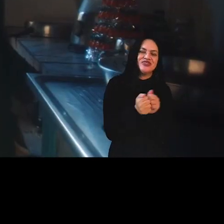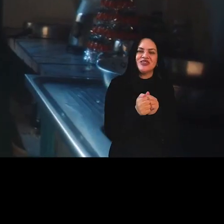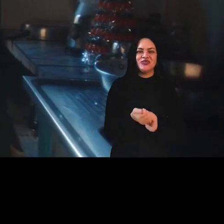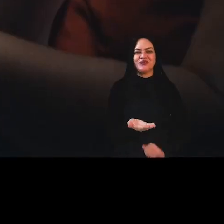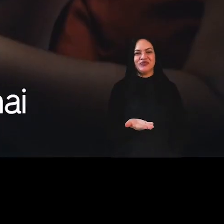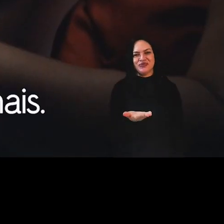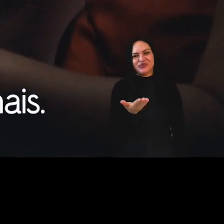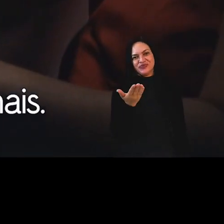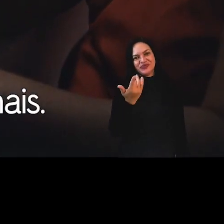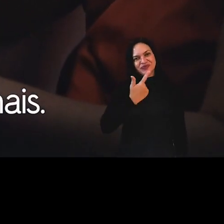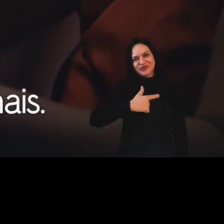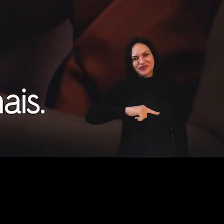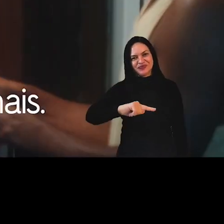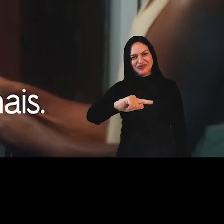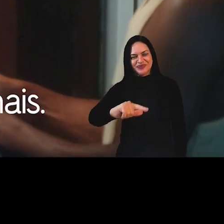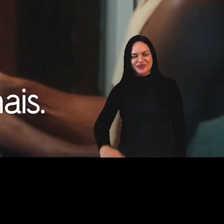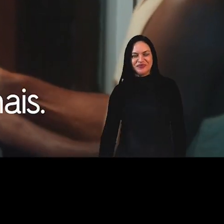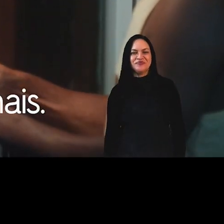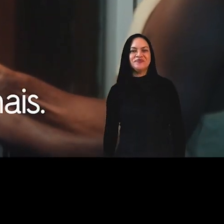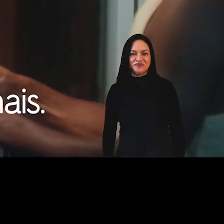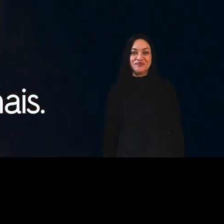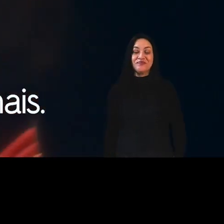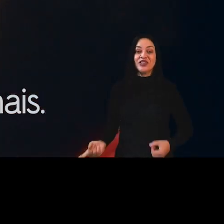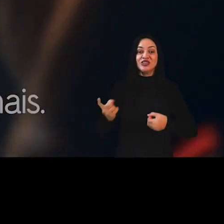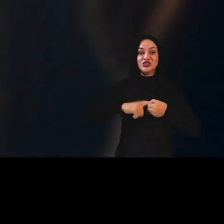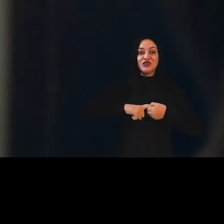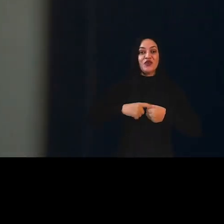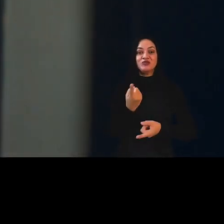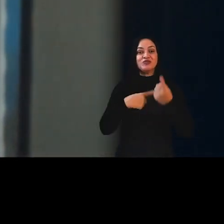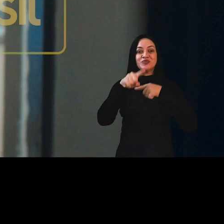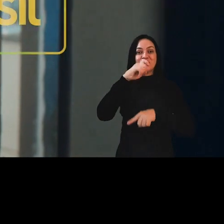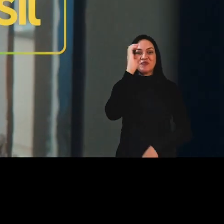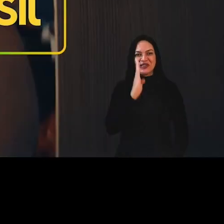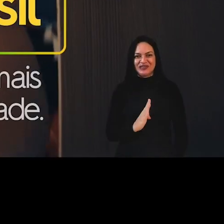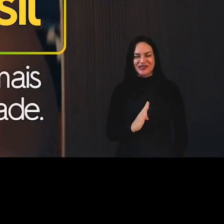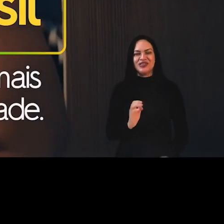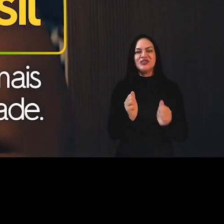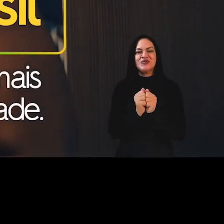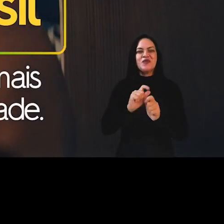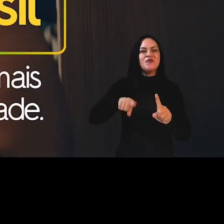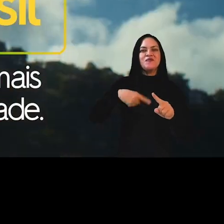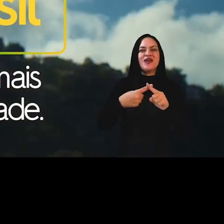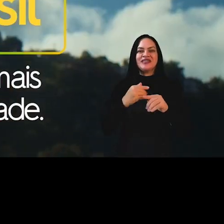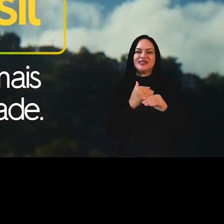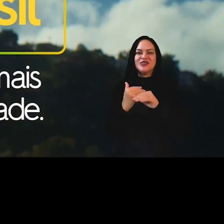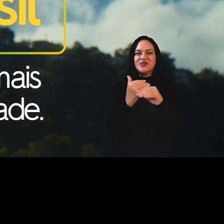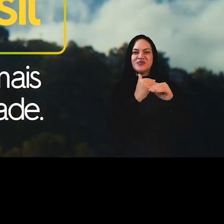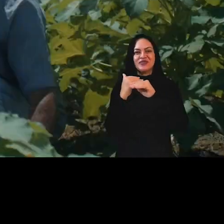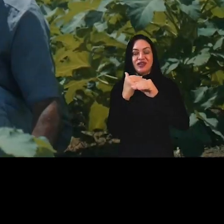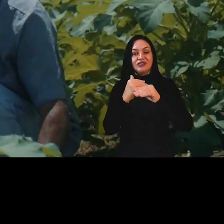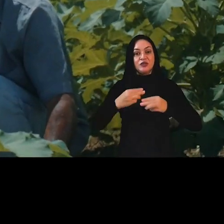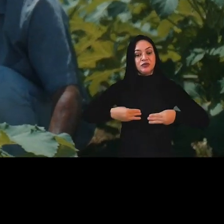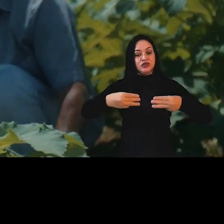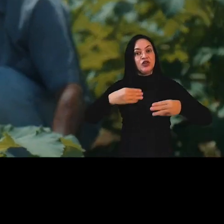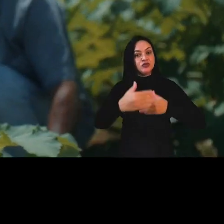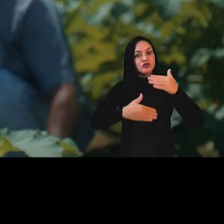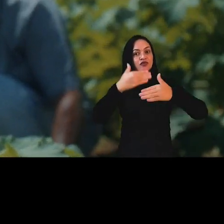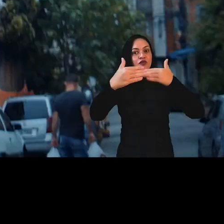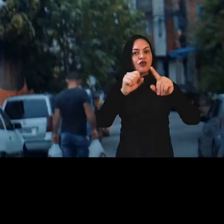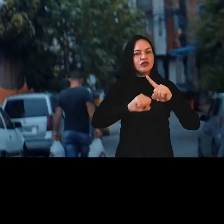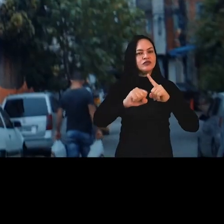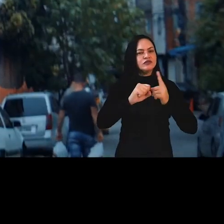bom poder estar contigo de volta para reconstruir um Brasil com mais igualdade. Ministério